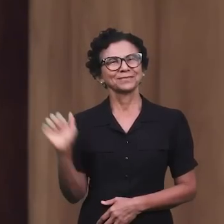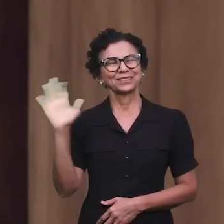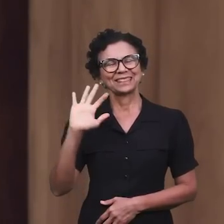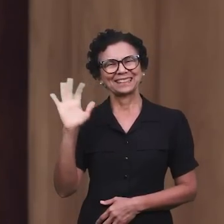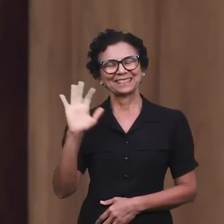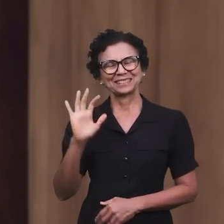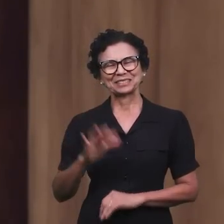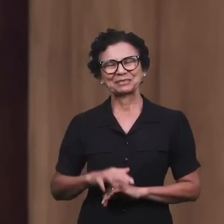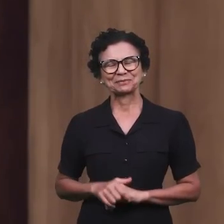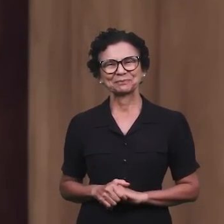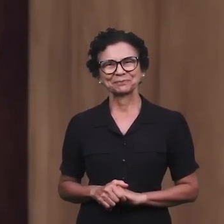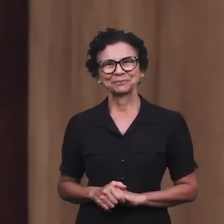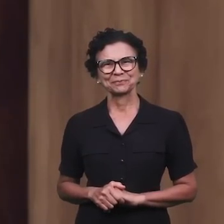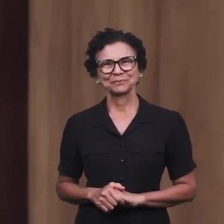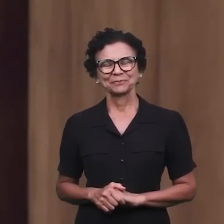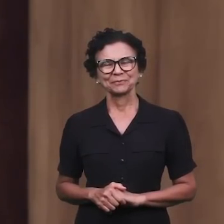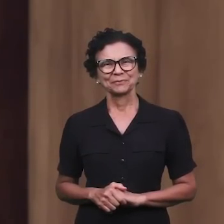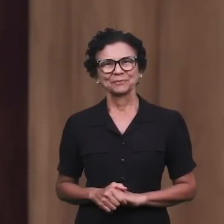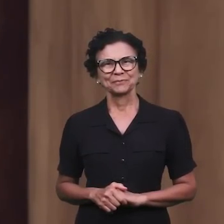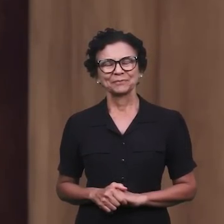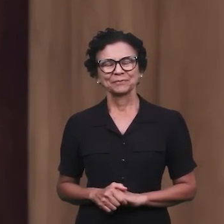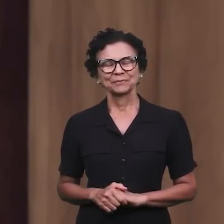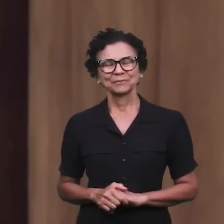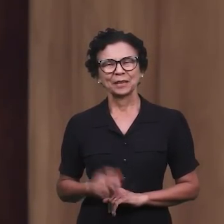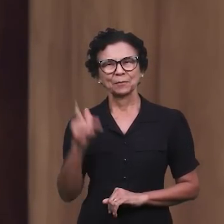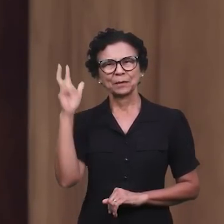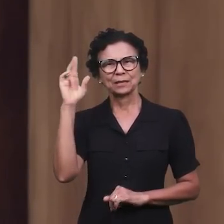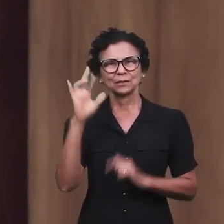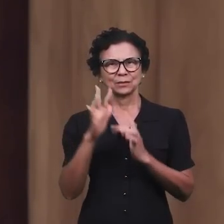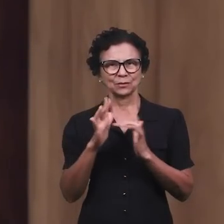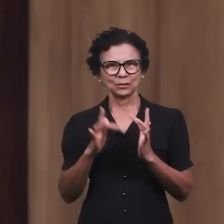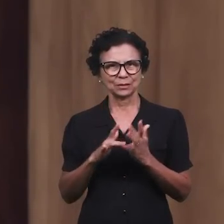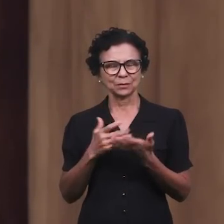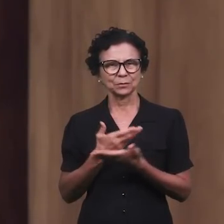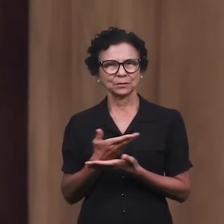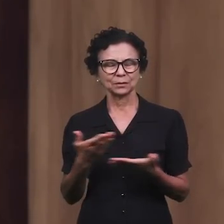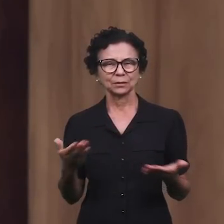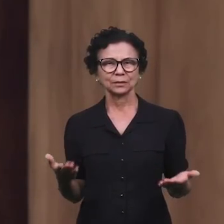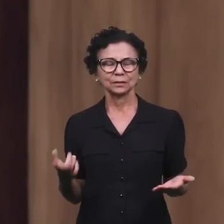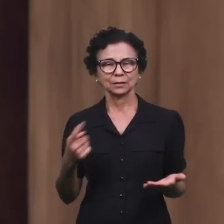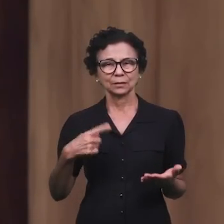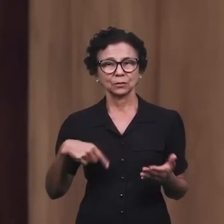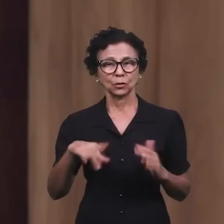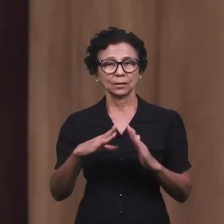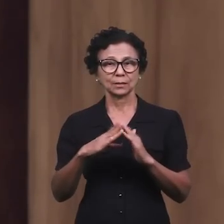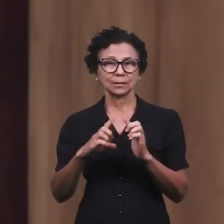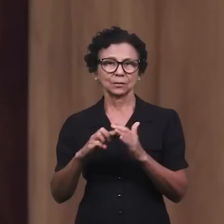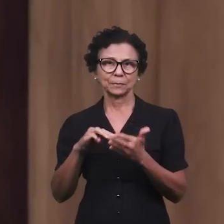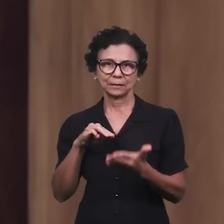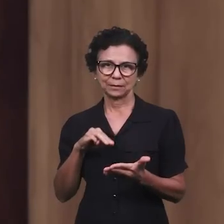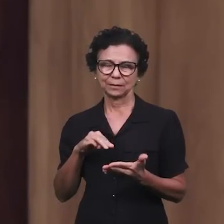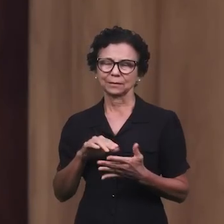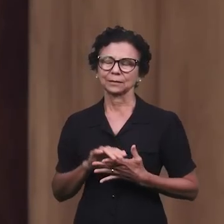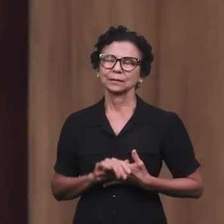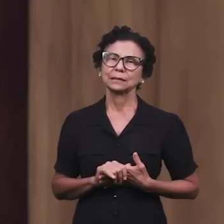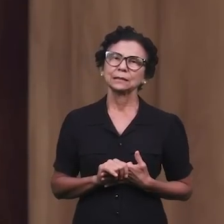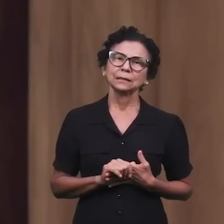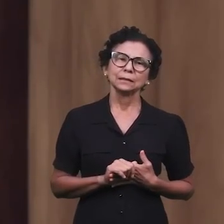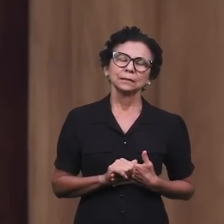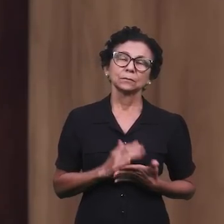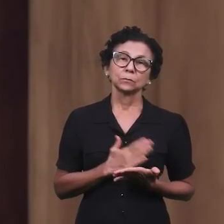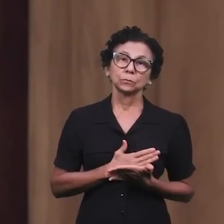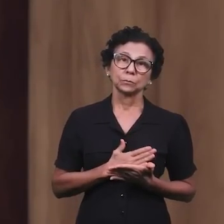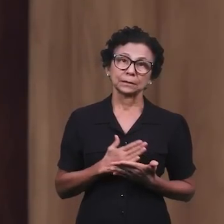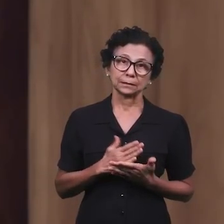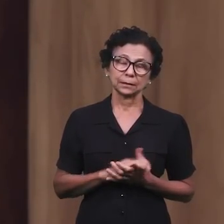Olá, eu saúdo a todos que nos assistem com a paz do Senhor Jesus. Nós somos da Igreja Cristã Maranata, estamos dando